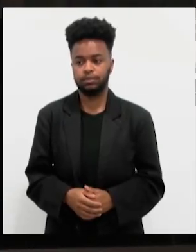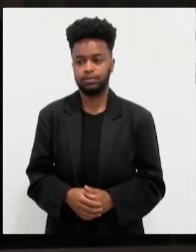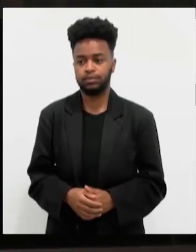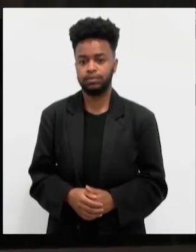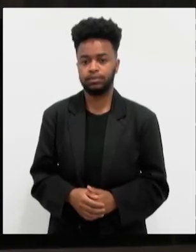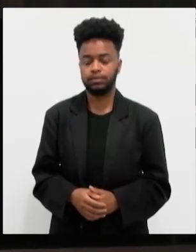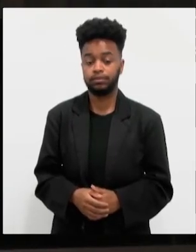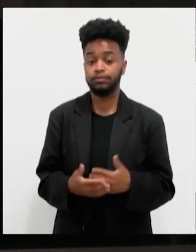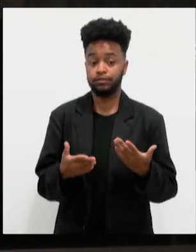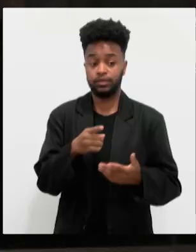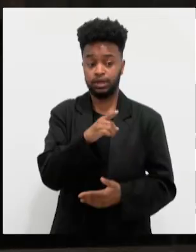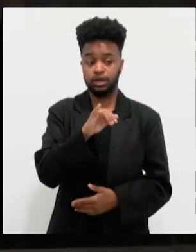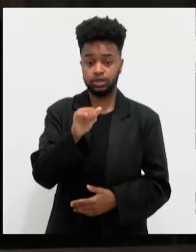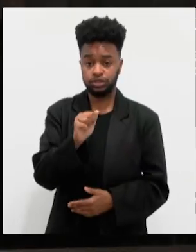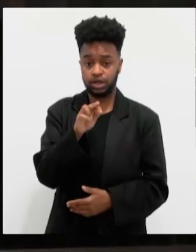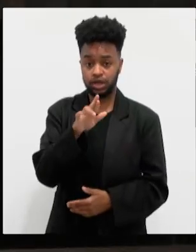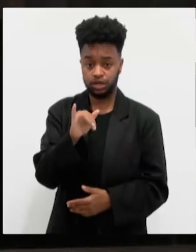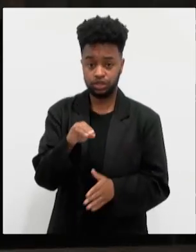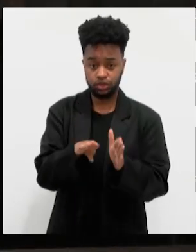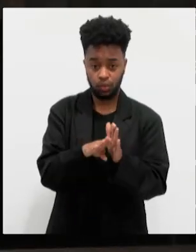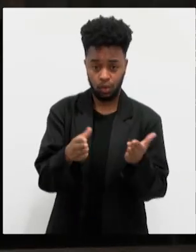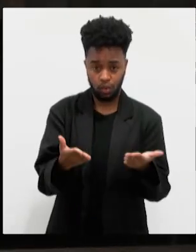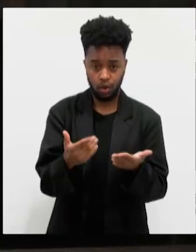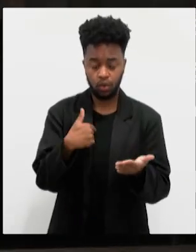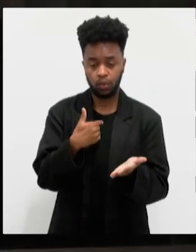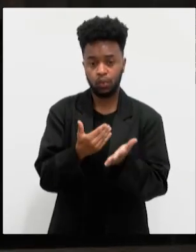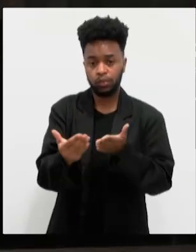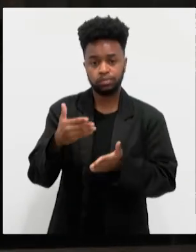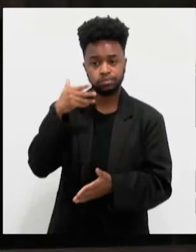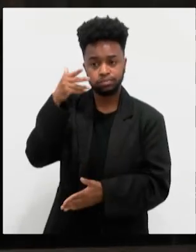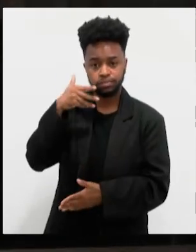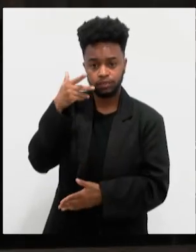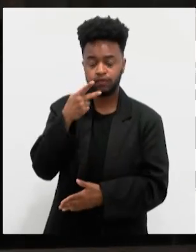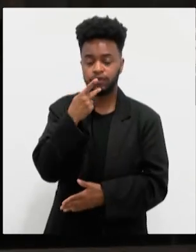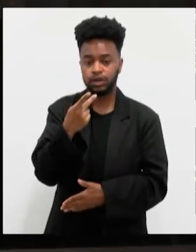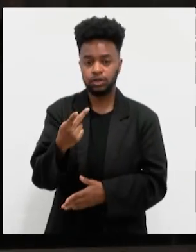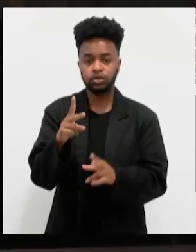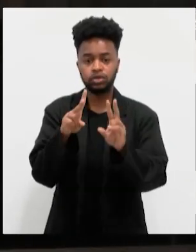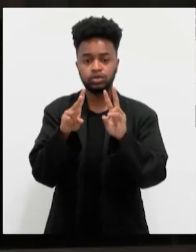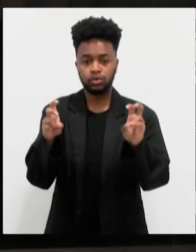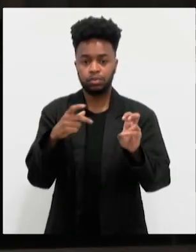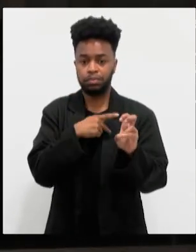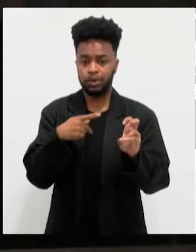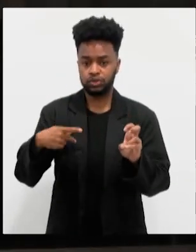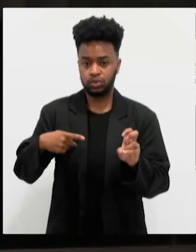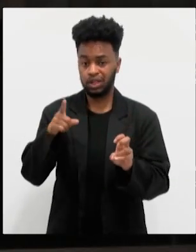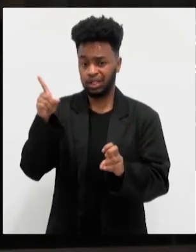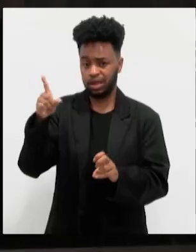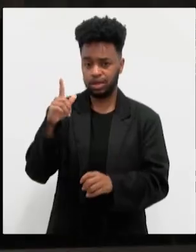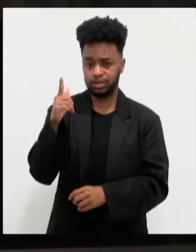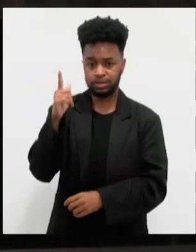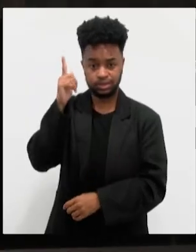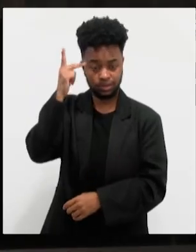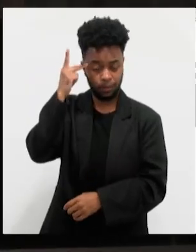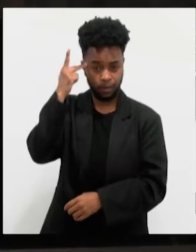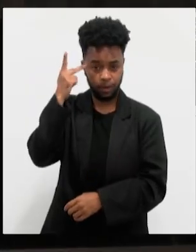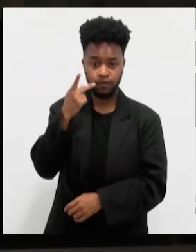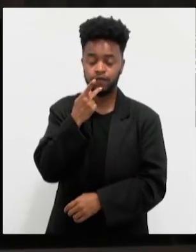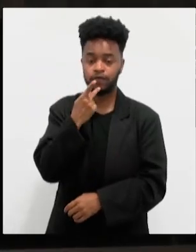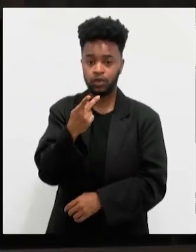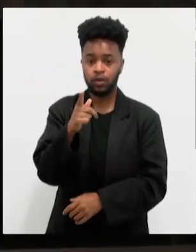E, Jari, você chegou agora, comecei meu discurso por causa de um pastor, entre aspas, lá em Guarulhos, São Paulo, que disse